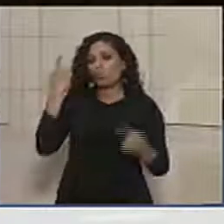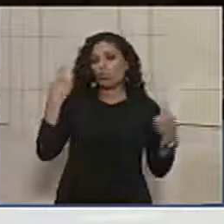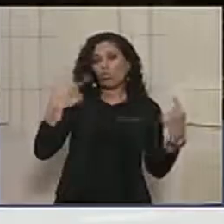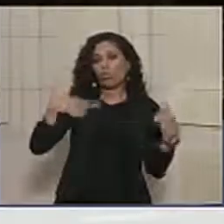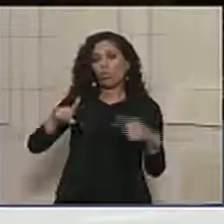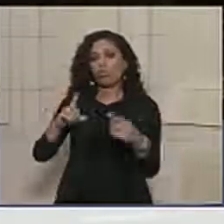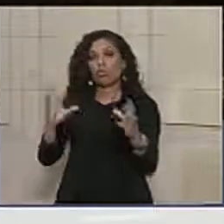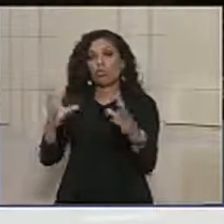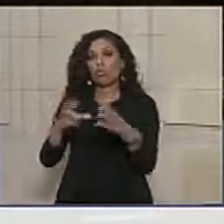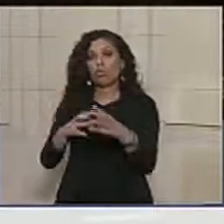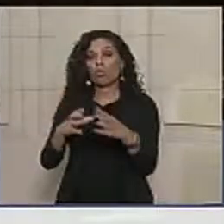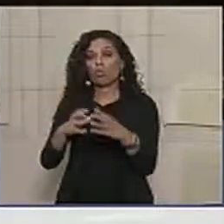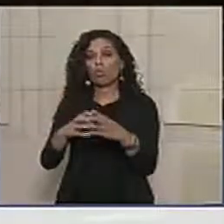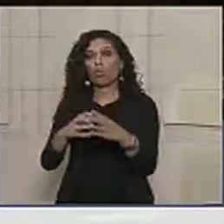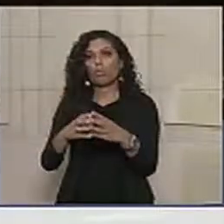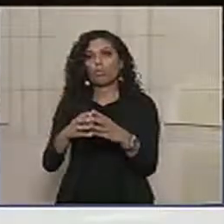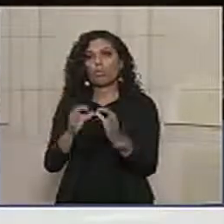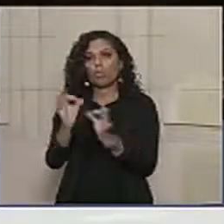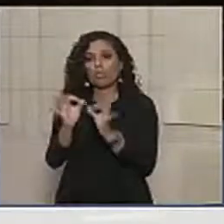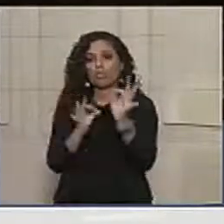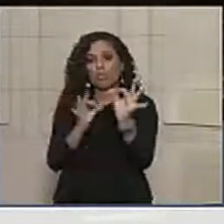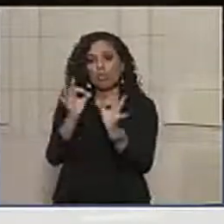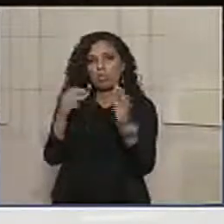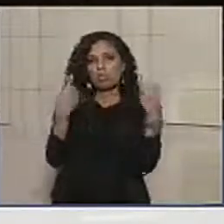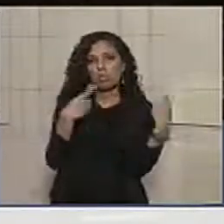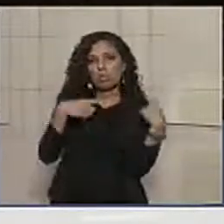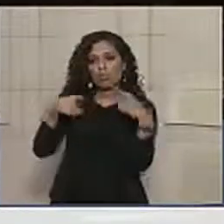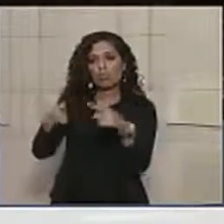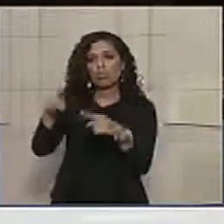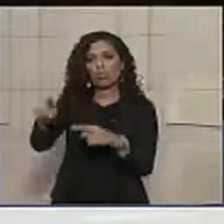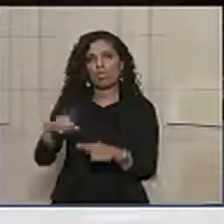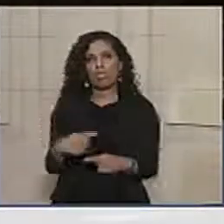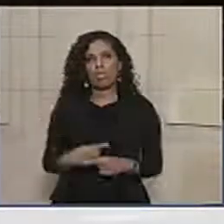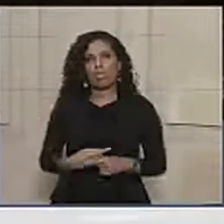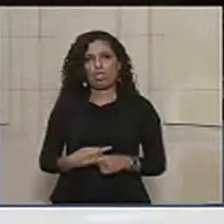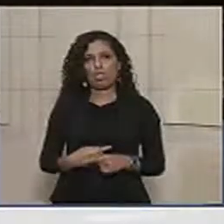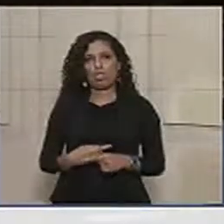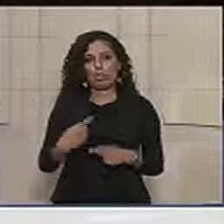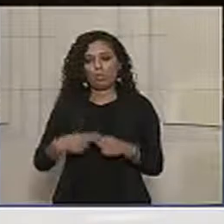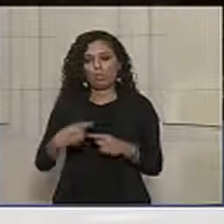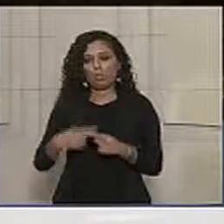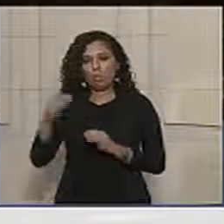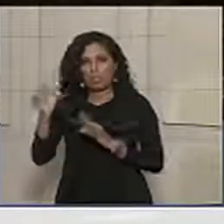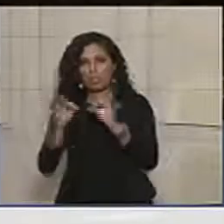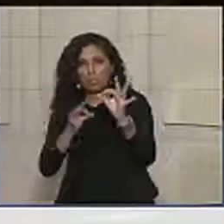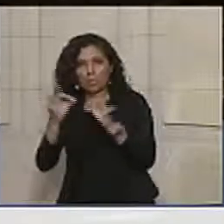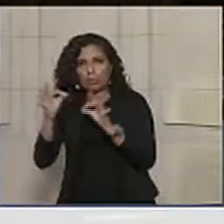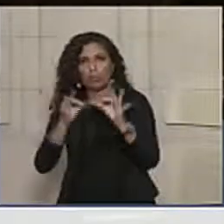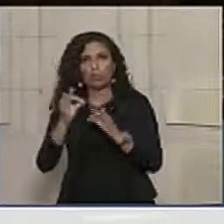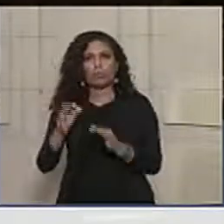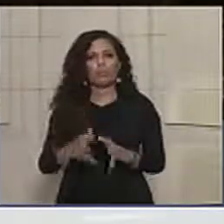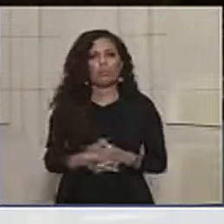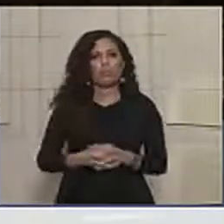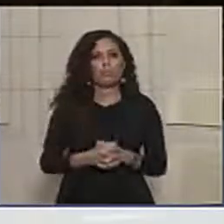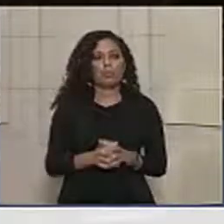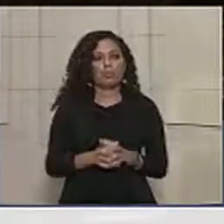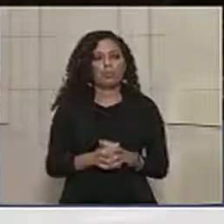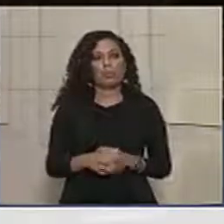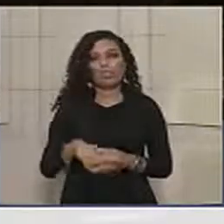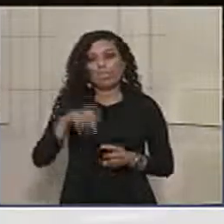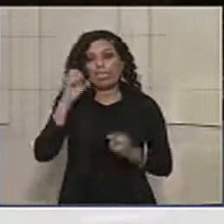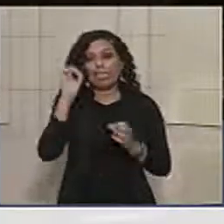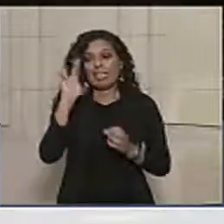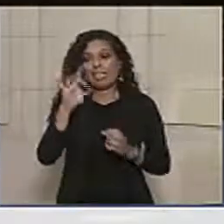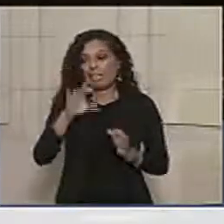setores que, de certa forma, estariam contrários a uma posição que estava sendo implementada pelo ministro. Cada